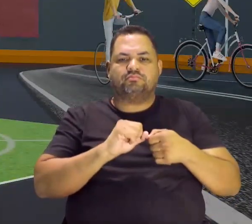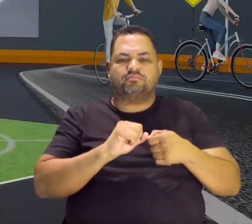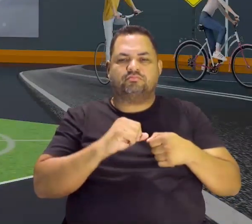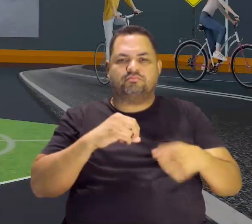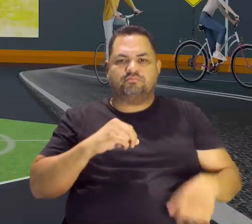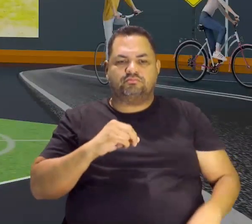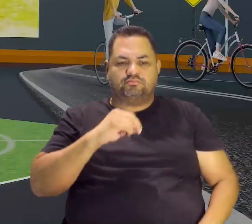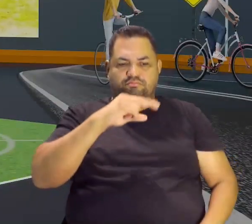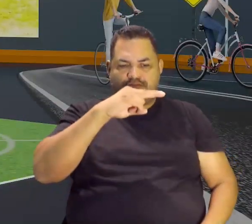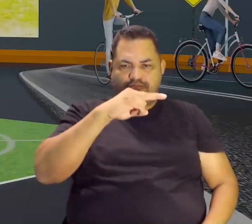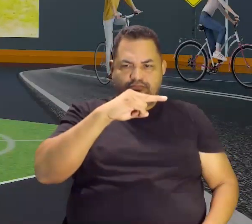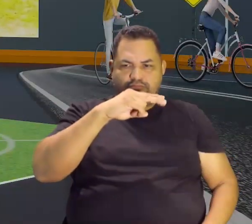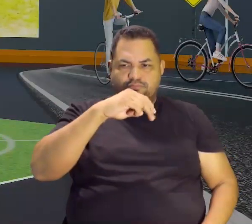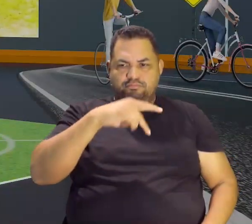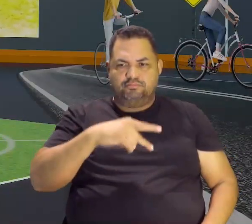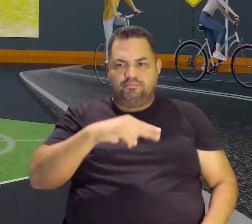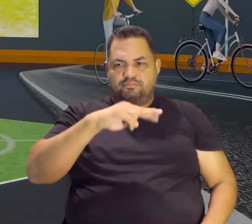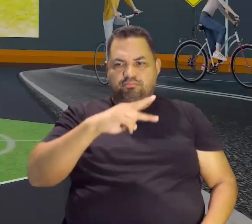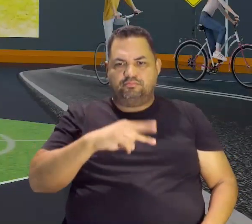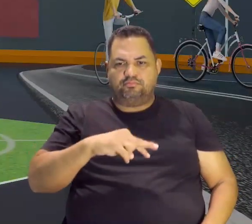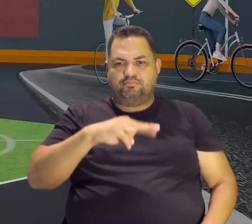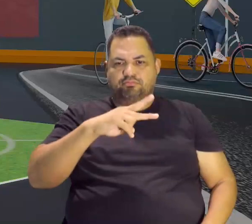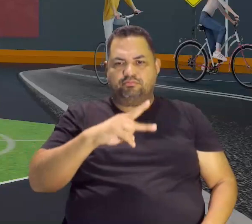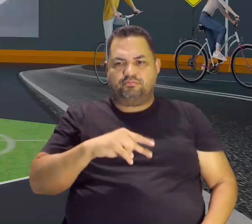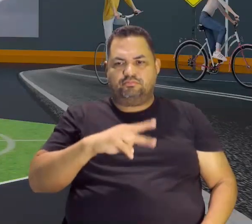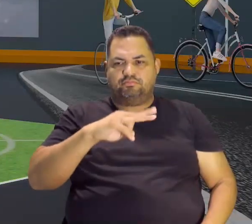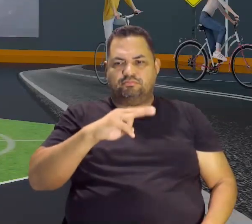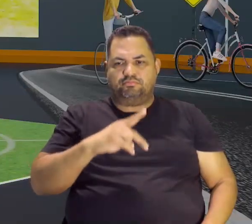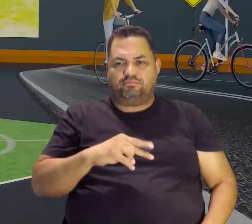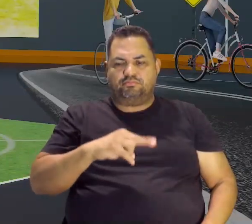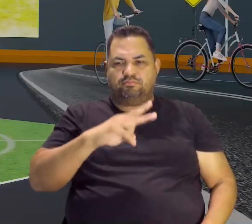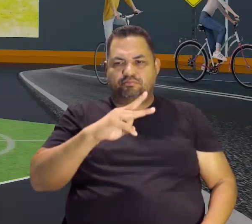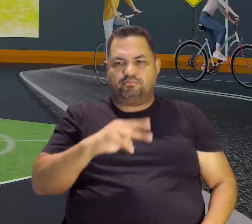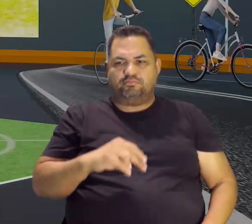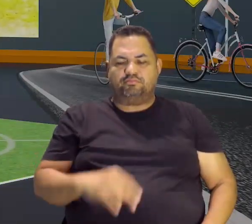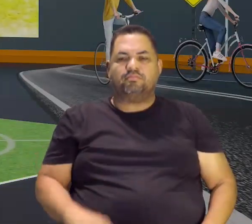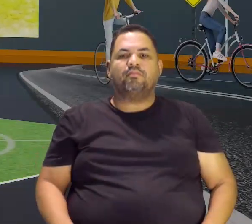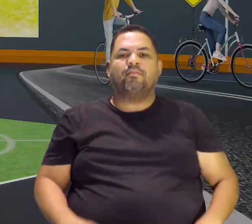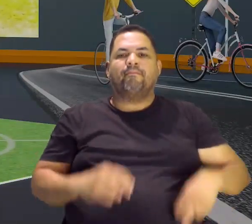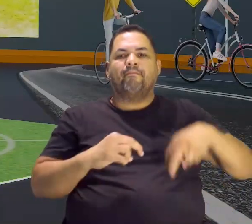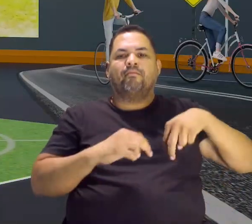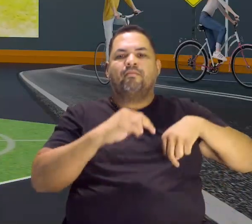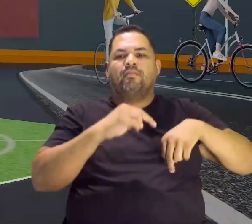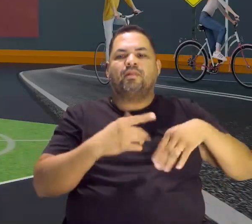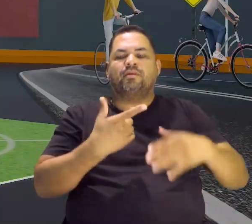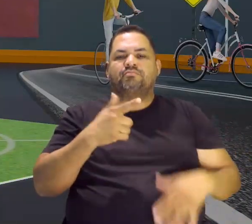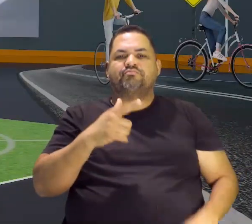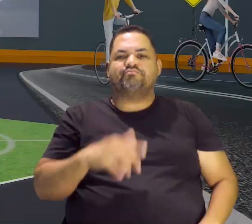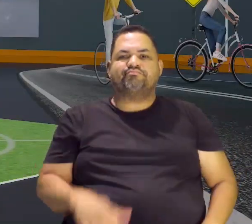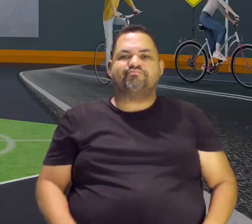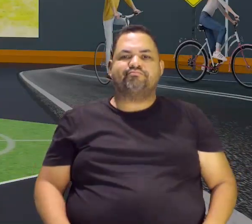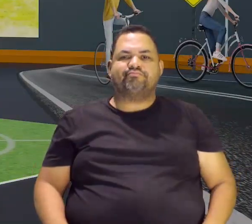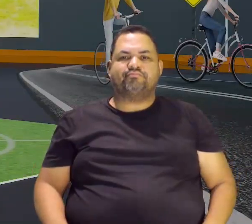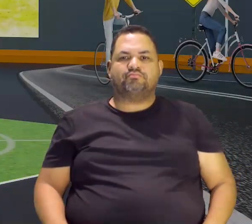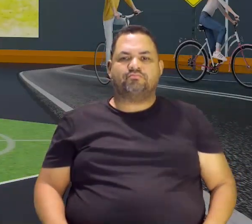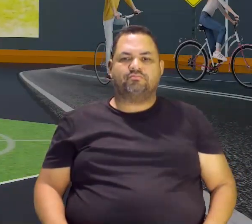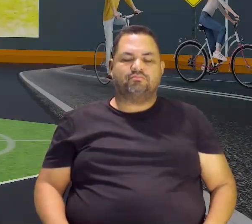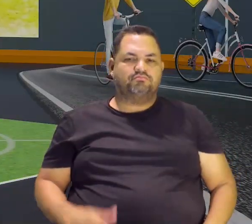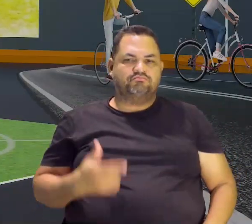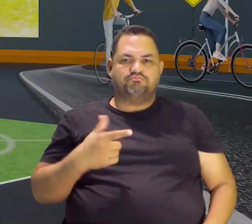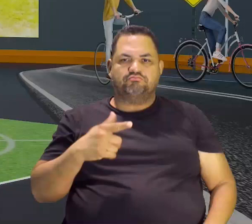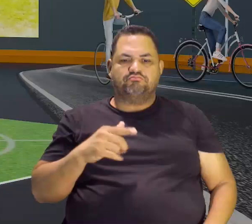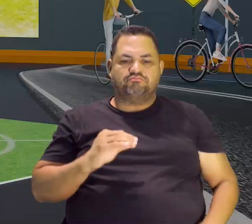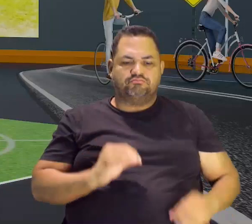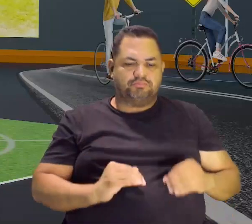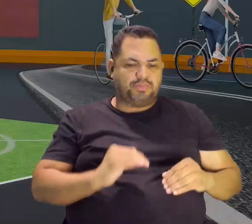subir, né? Descer, subir e descer, subir e descer, subir e descer, subir e descer. Ah, prof, eu não tenho nenhuma plataforma aqui, eu não tenho nenhum